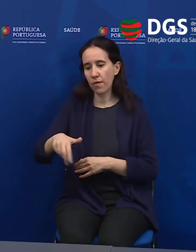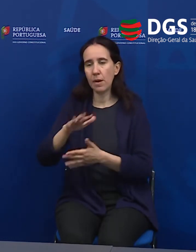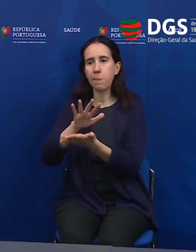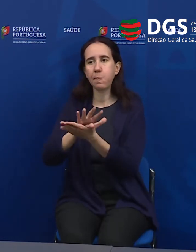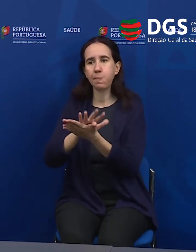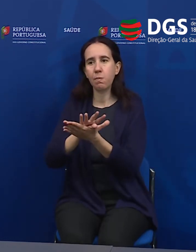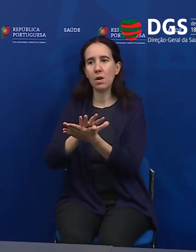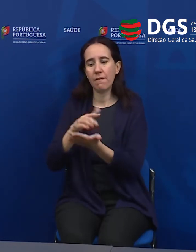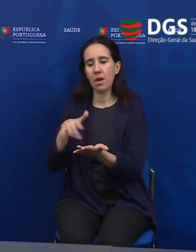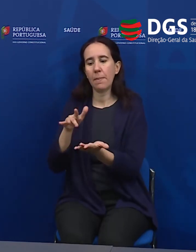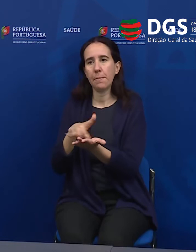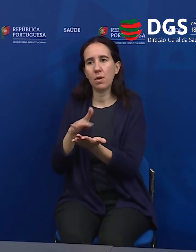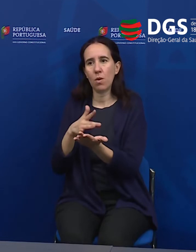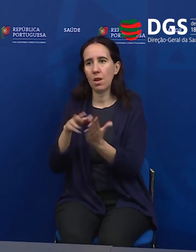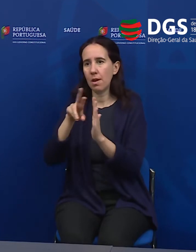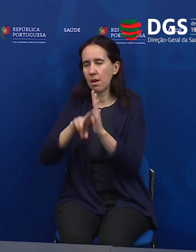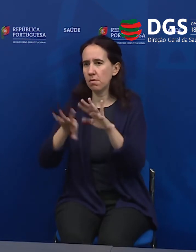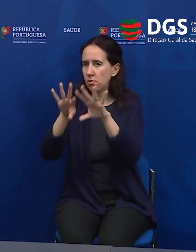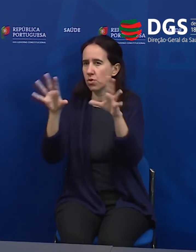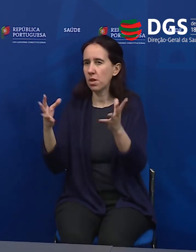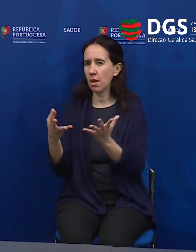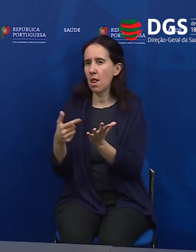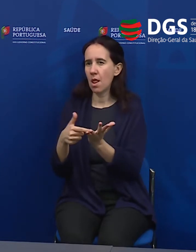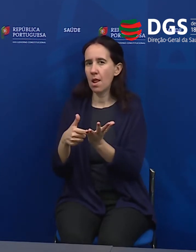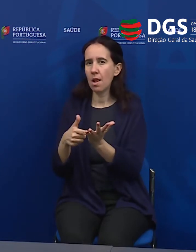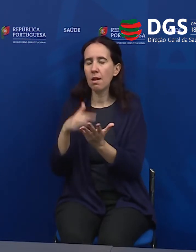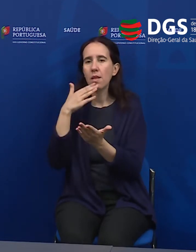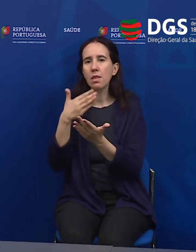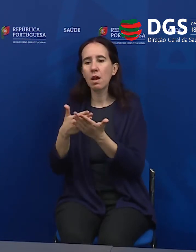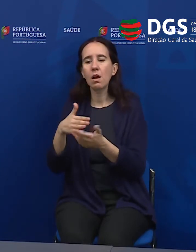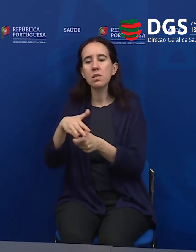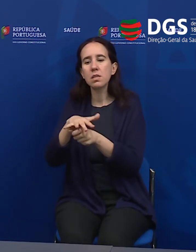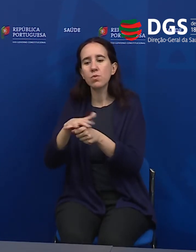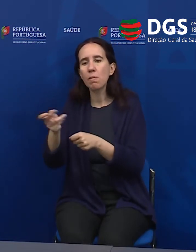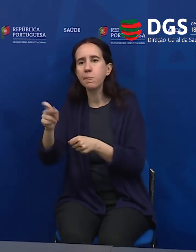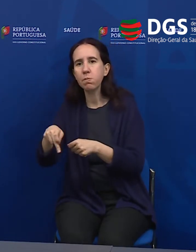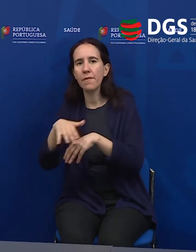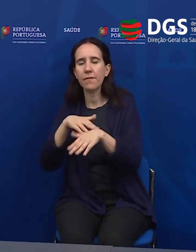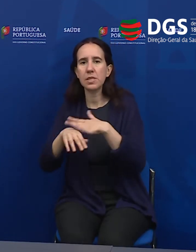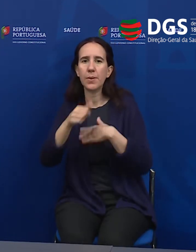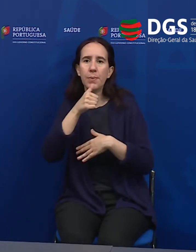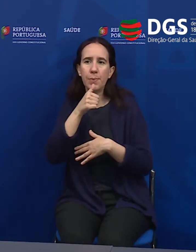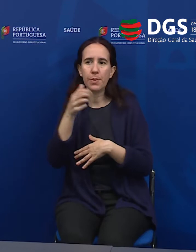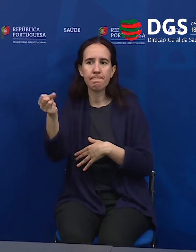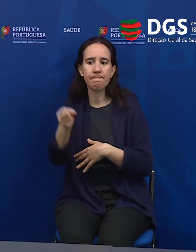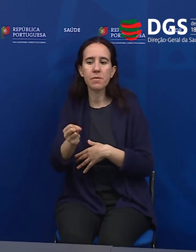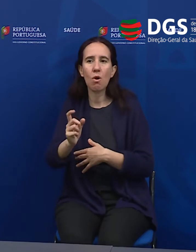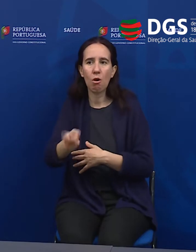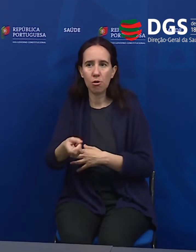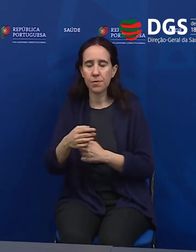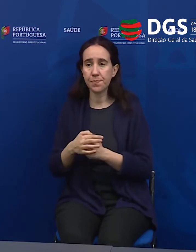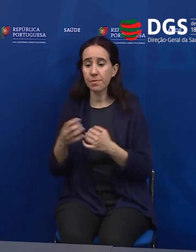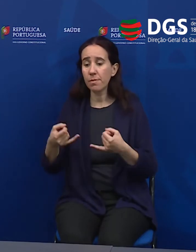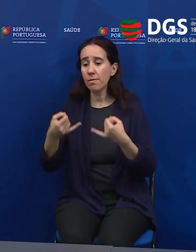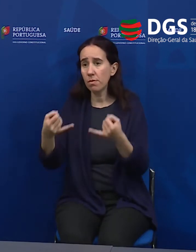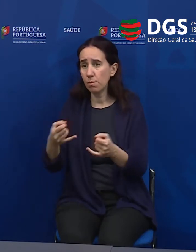publicado um manual com regras genéricas para as situações, o que é que deve ser feito e observado, e depois,